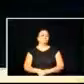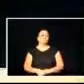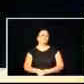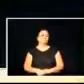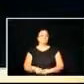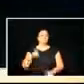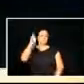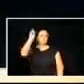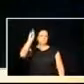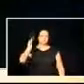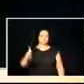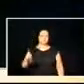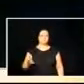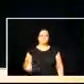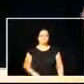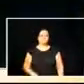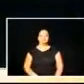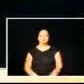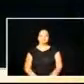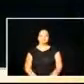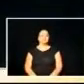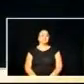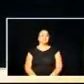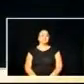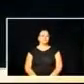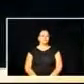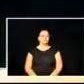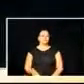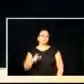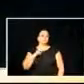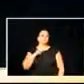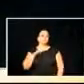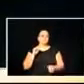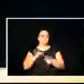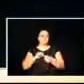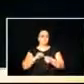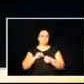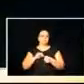ser consideradas, serem atendidas, tá?